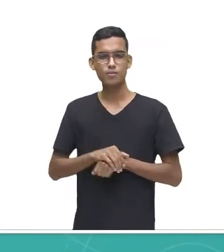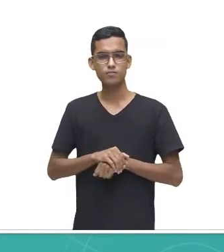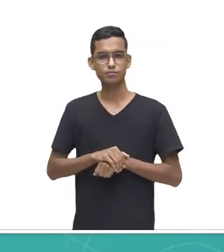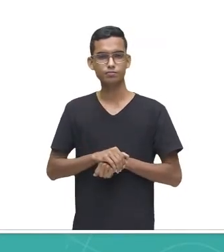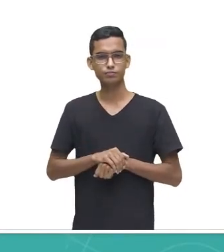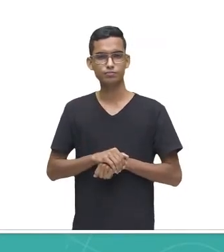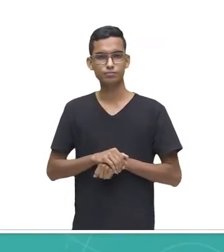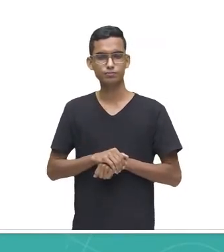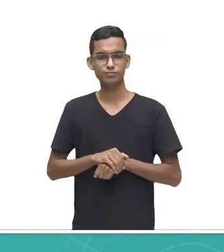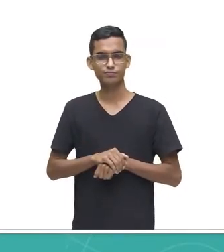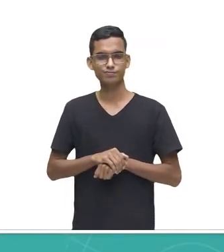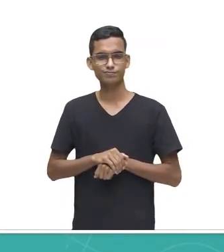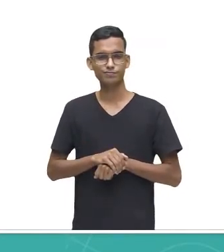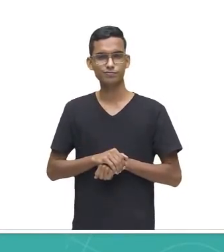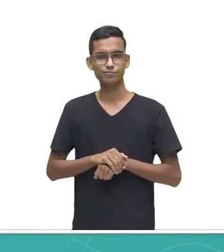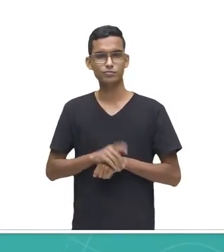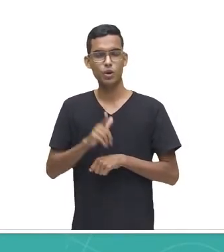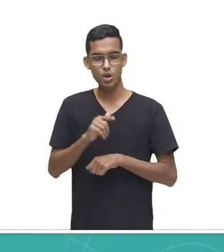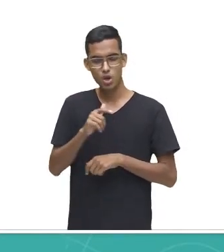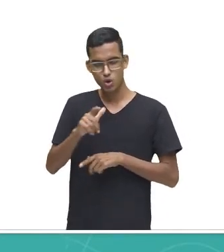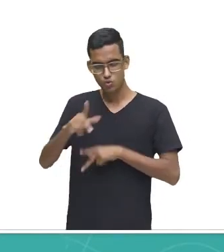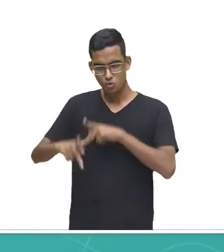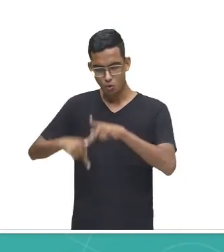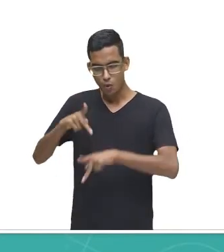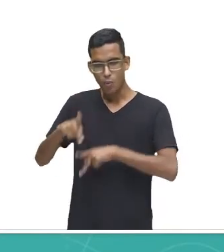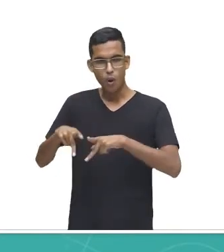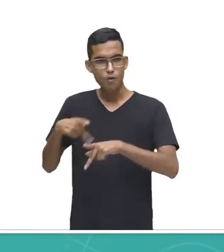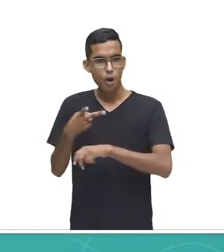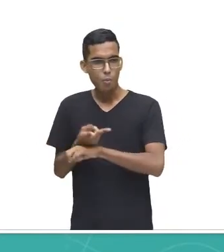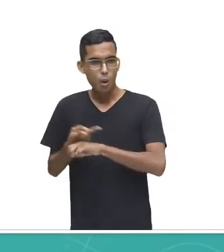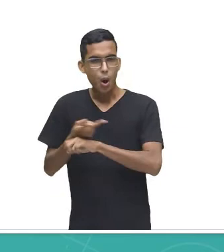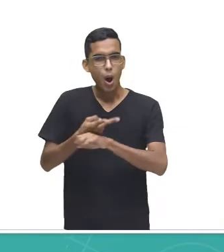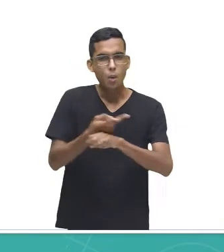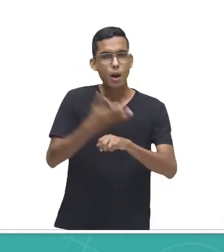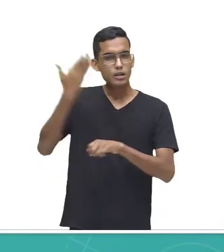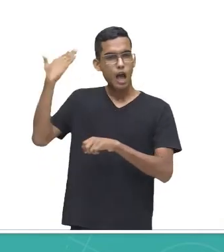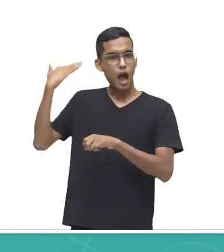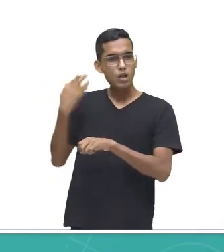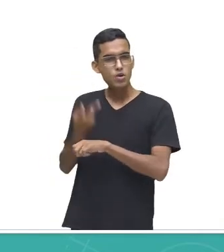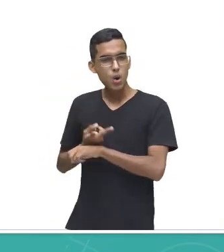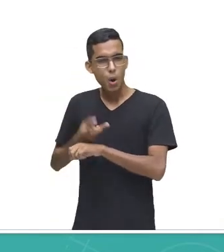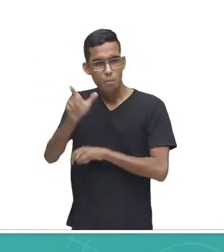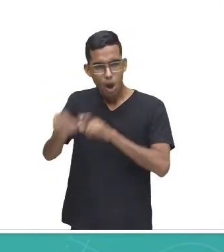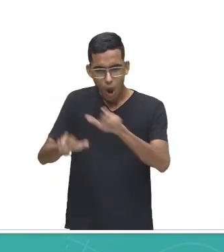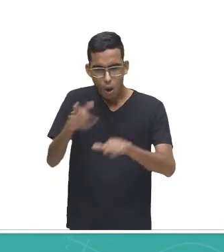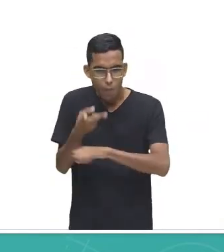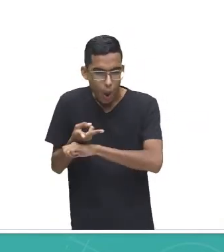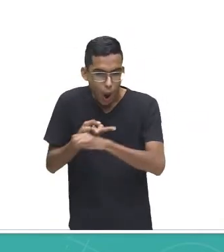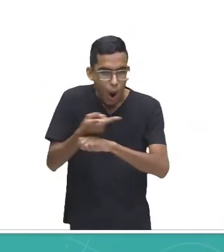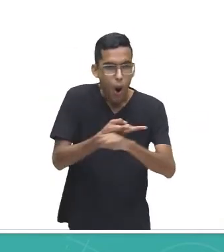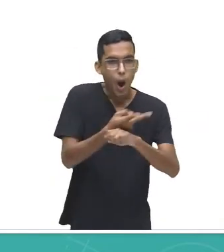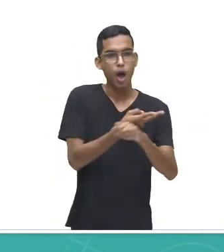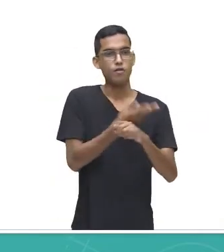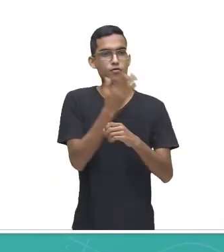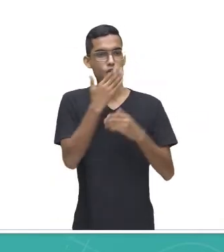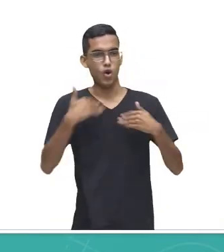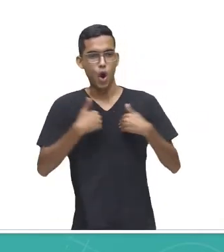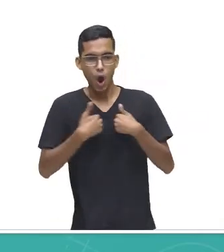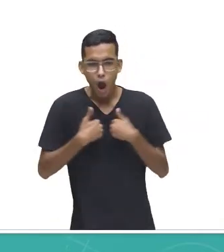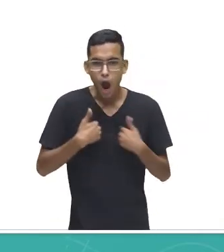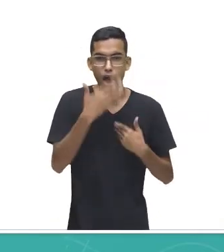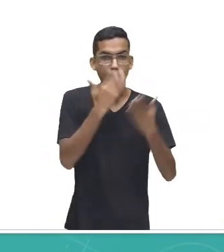torno à procura de caça e de alimentação. E na Grécia Antiga você já vai ver, de